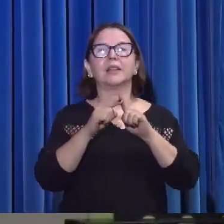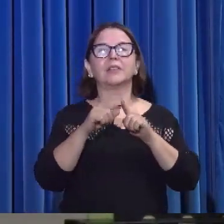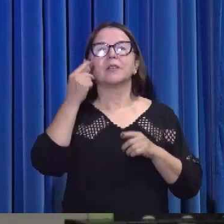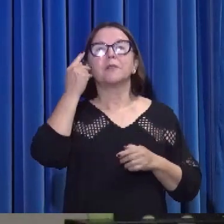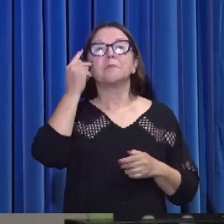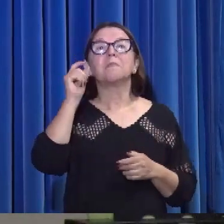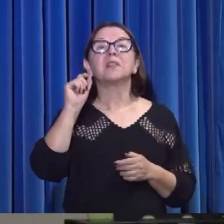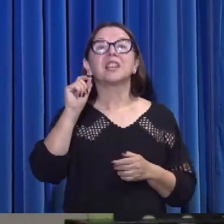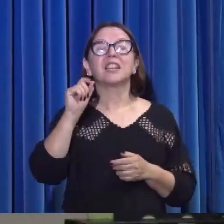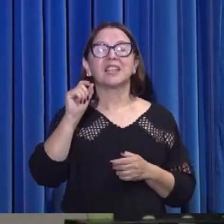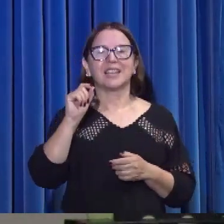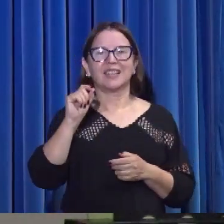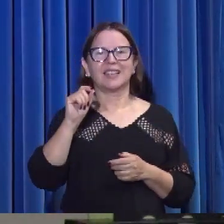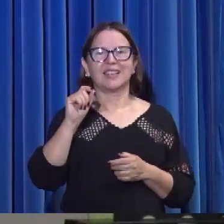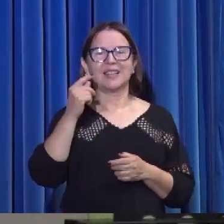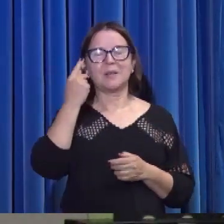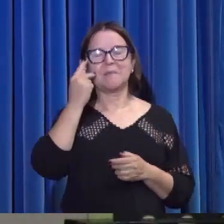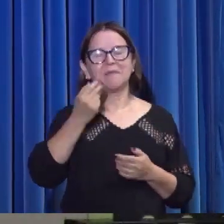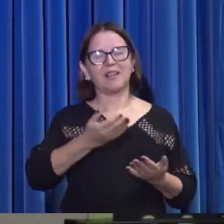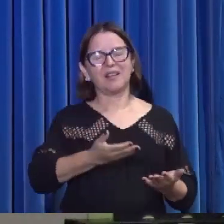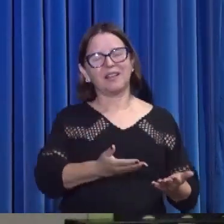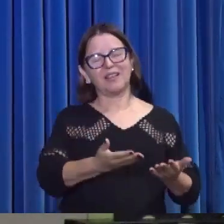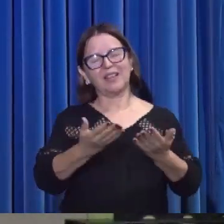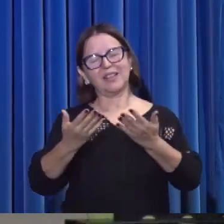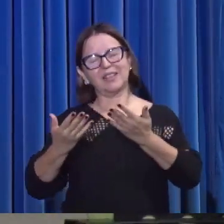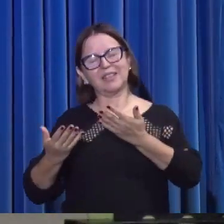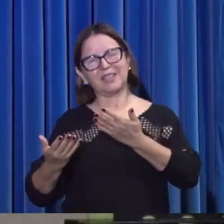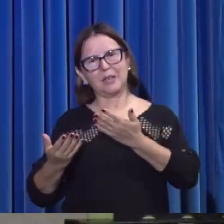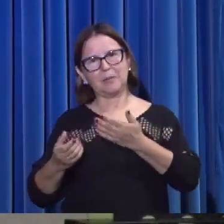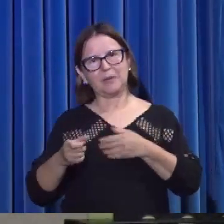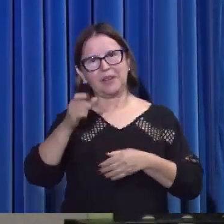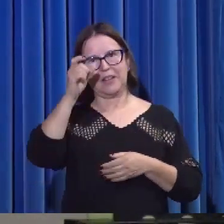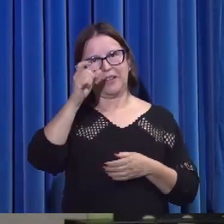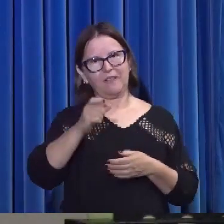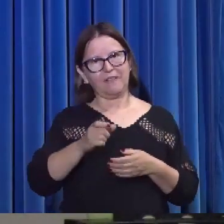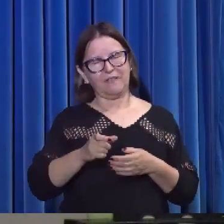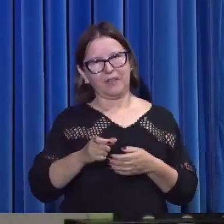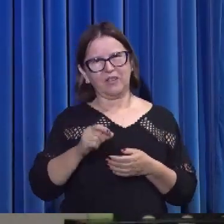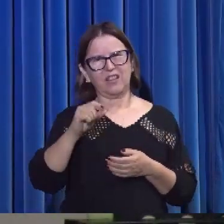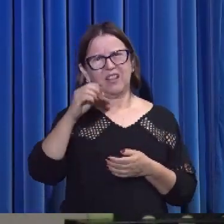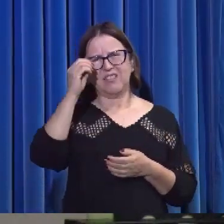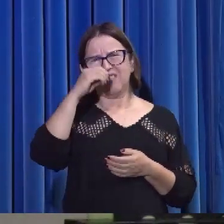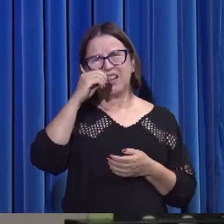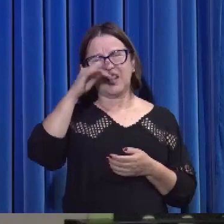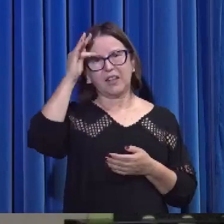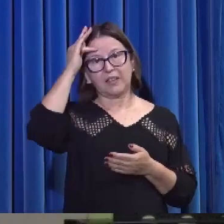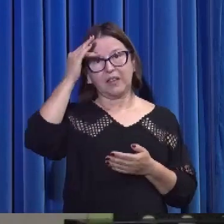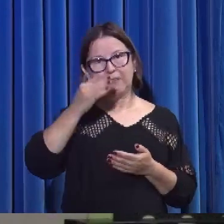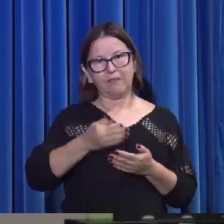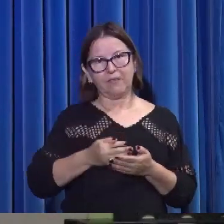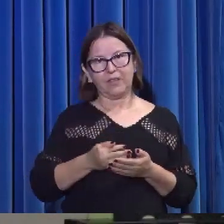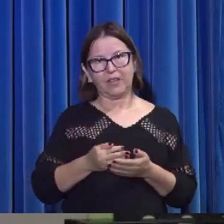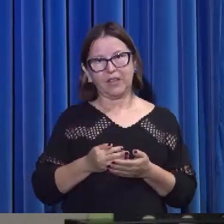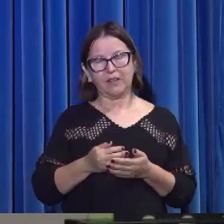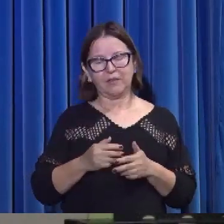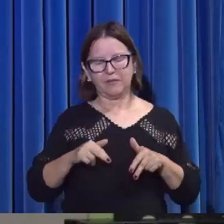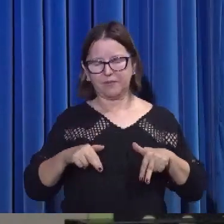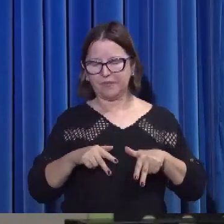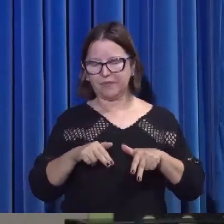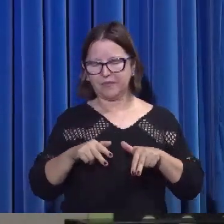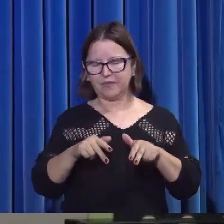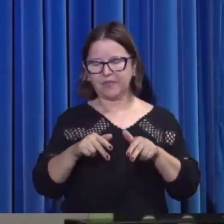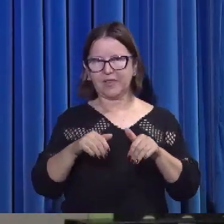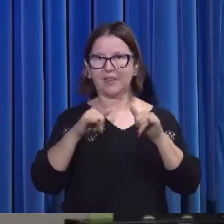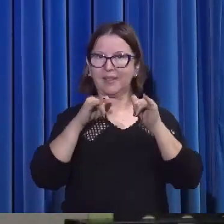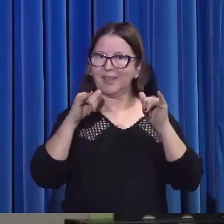Para você acolher o débil na fé, para você andar com o débil na fé, para você falar a